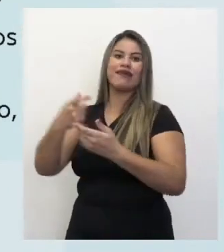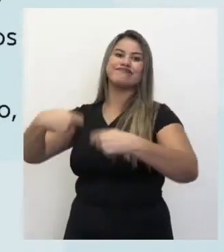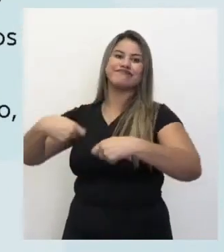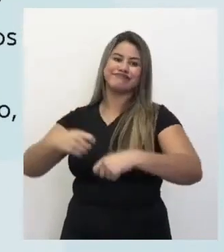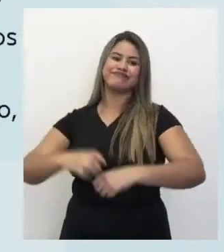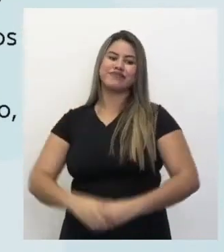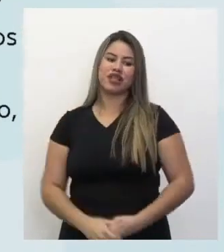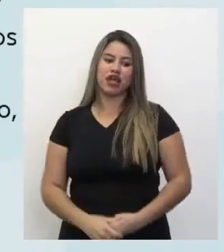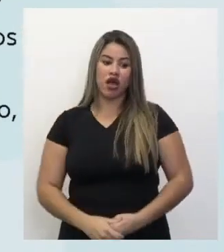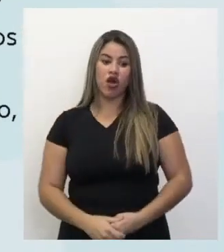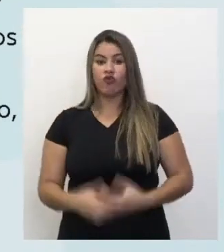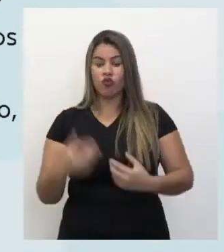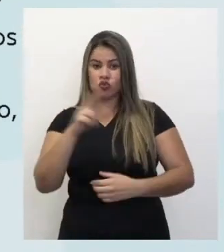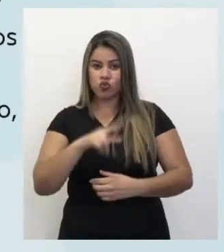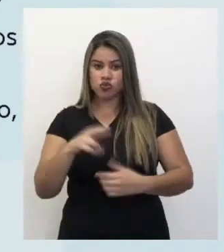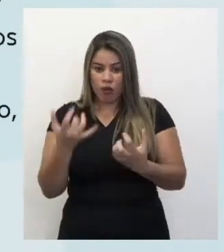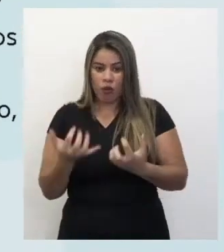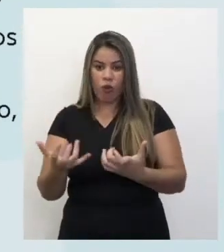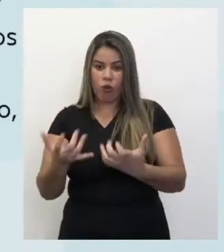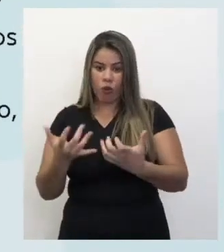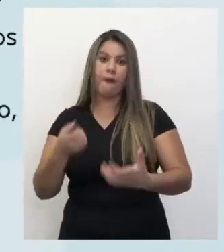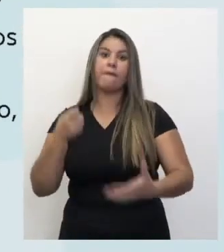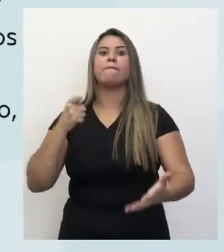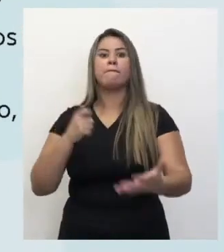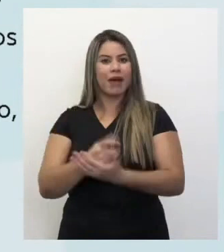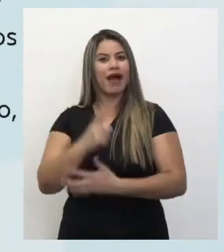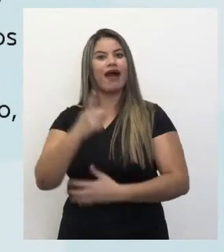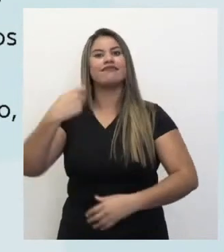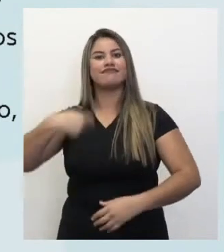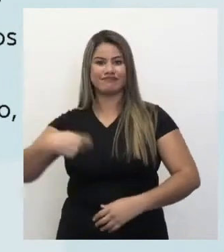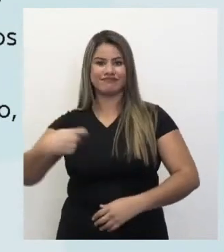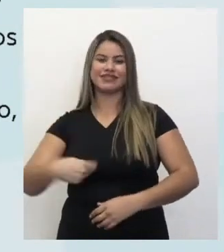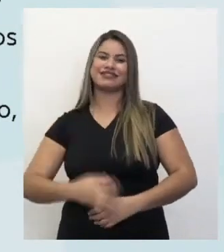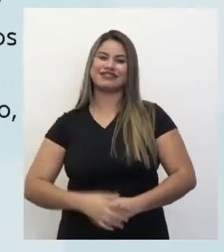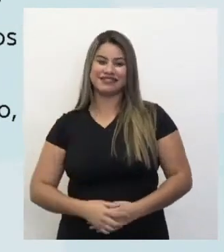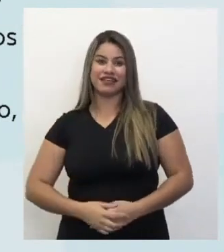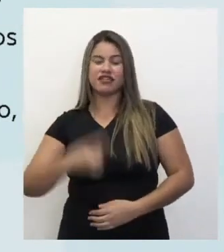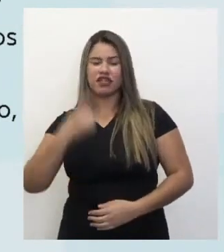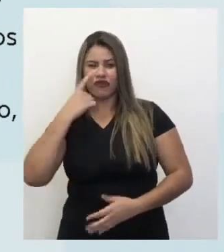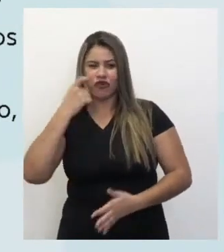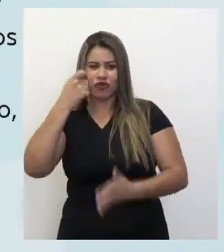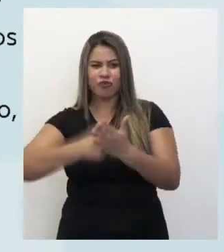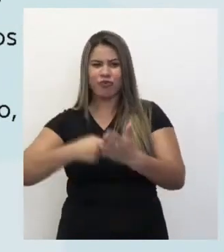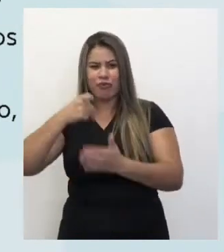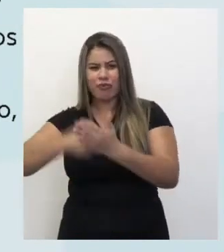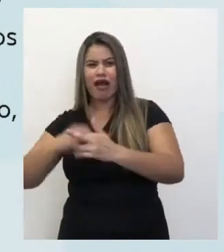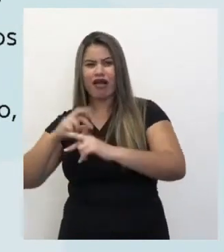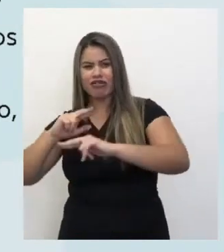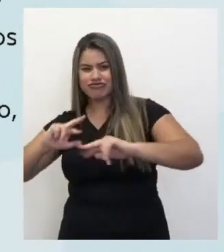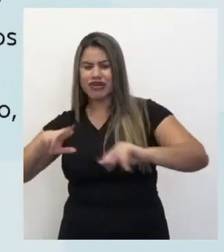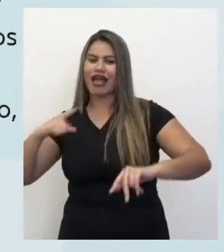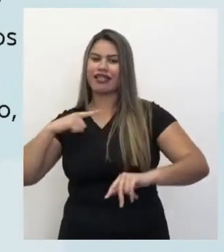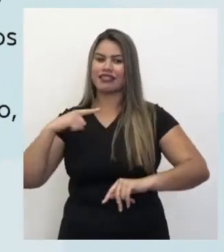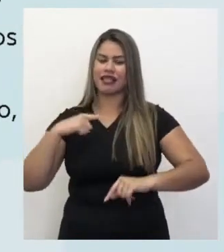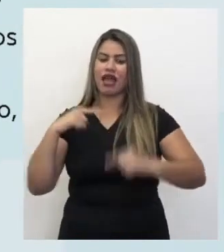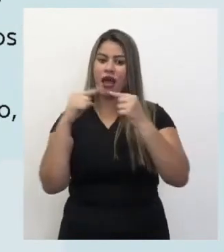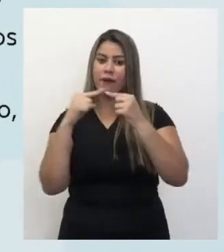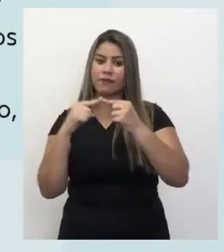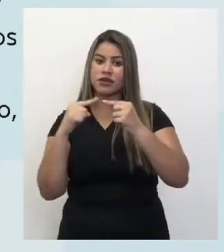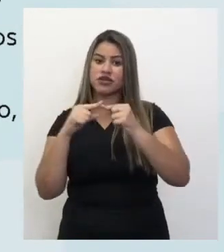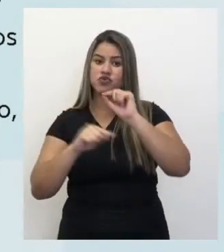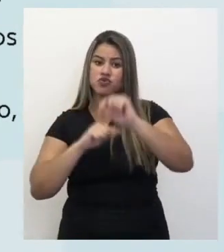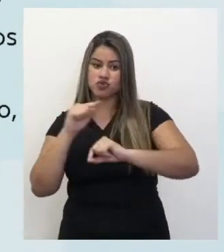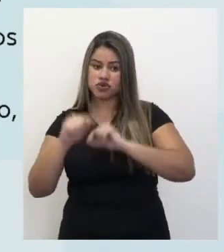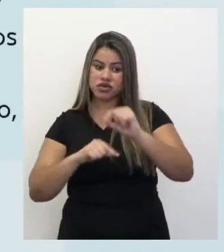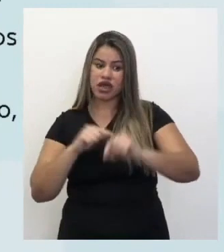forno, que era coletivo, também vai ter que pagar. Então, essas pequenas taxas para a utilização dos equipamentos do feudo eram chamadas